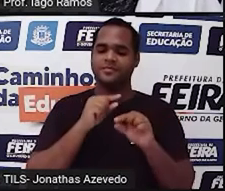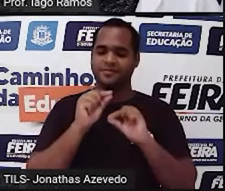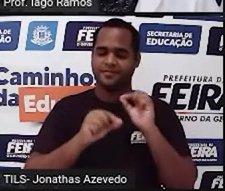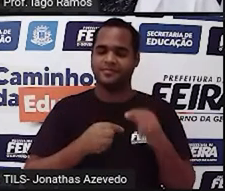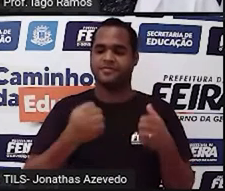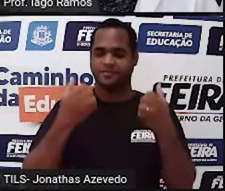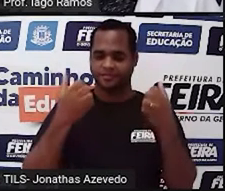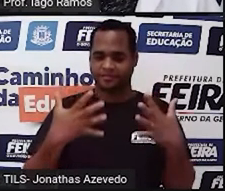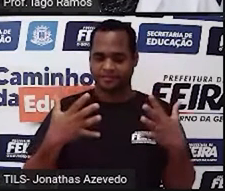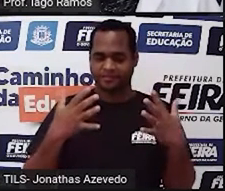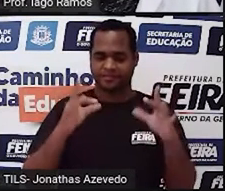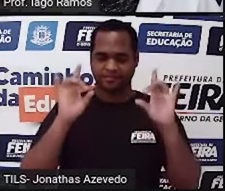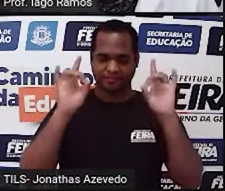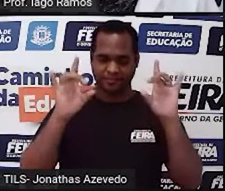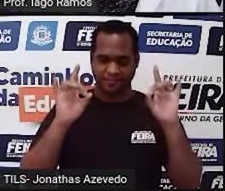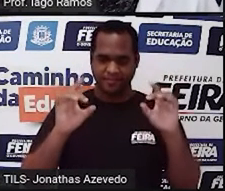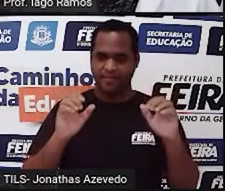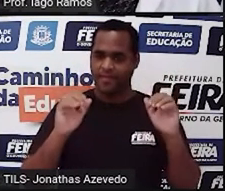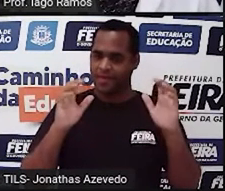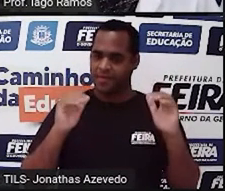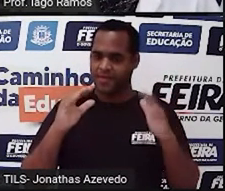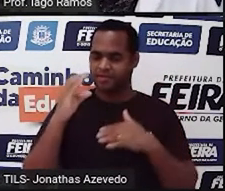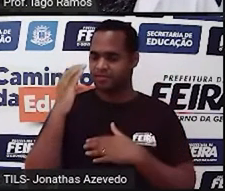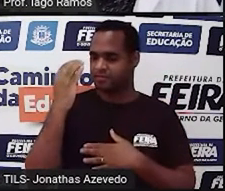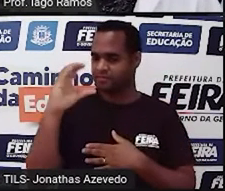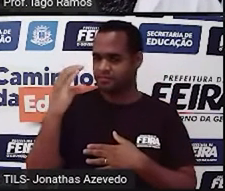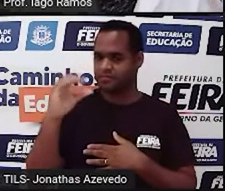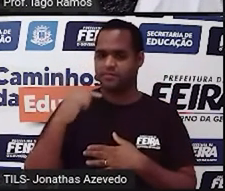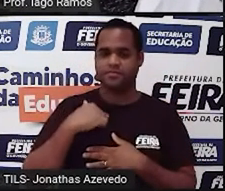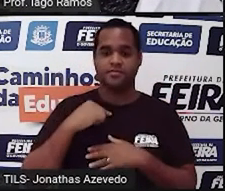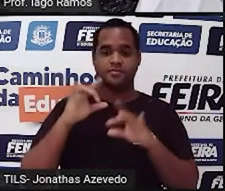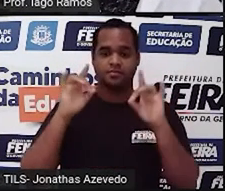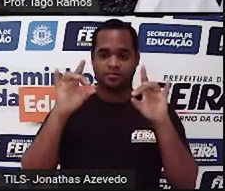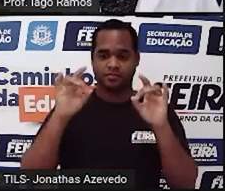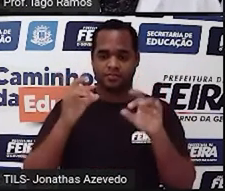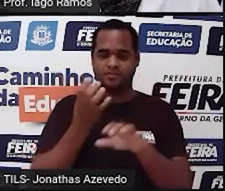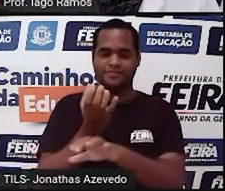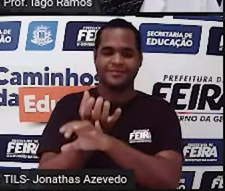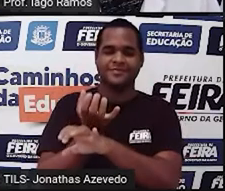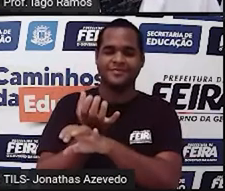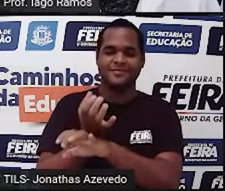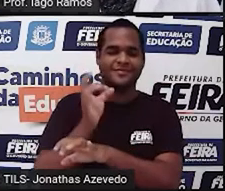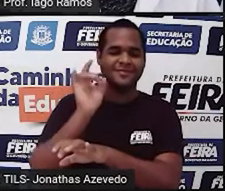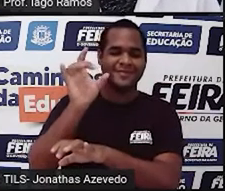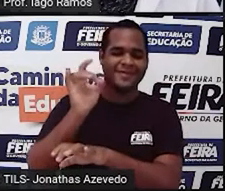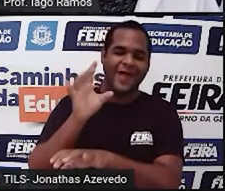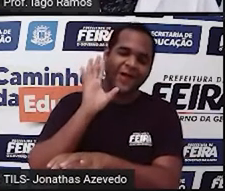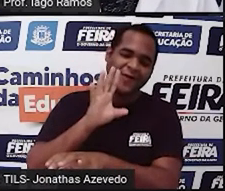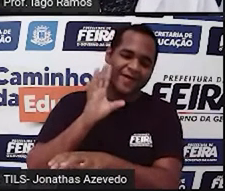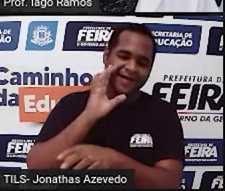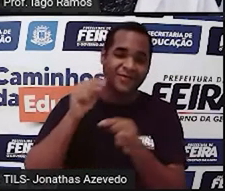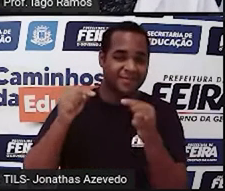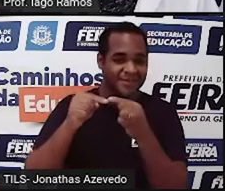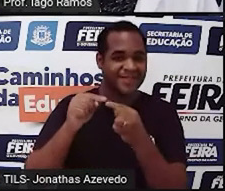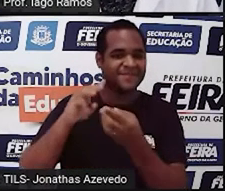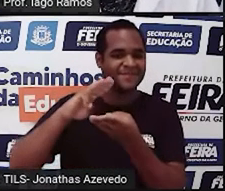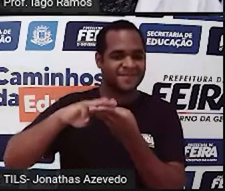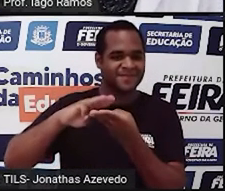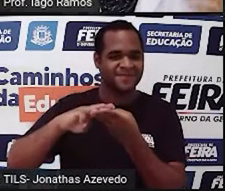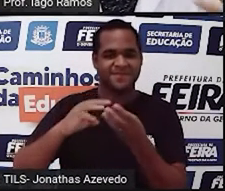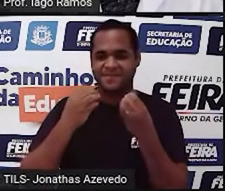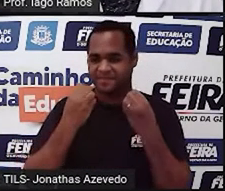né Essa incrível e maravilhosa ciência essa matéria asinha muito massa que é matemática